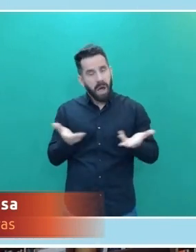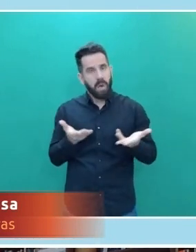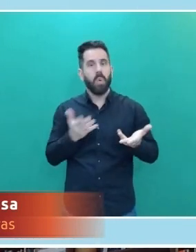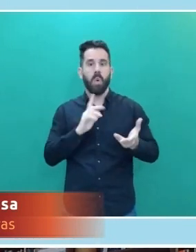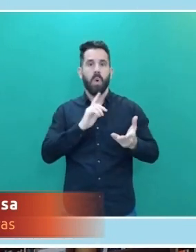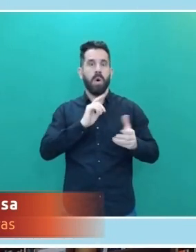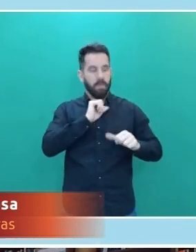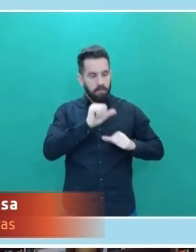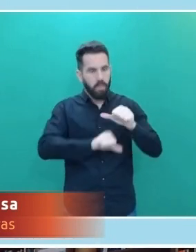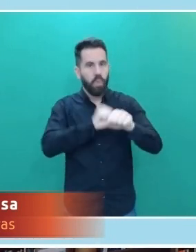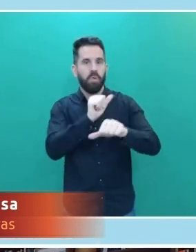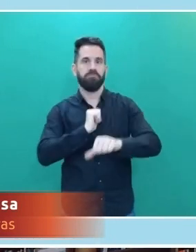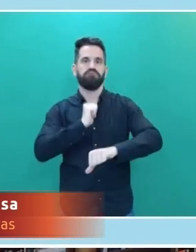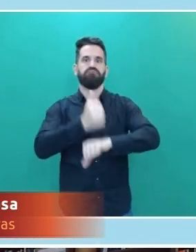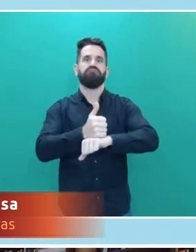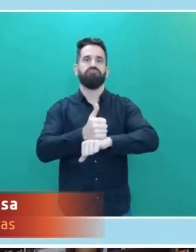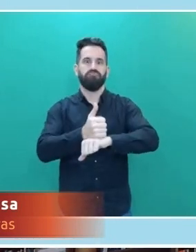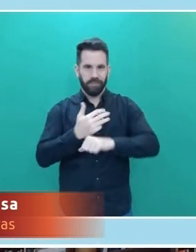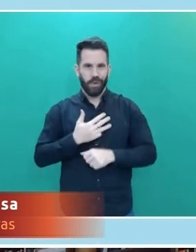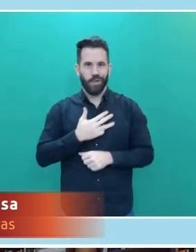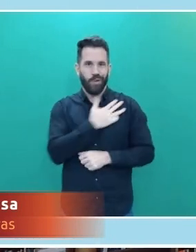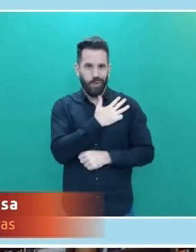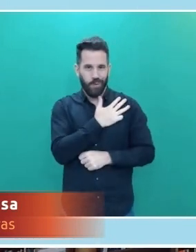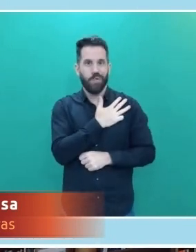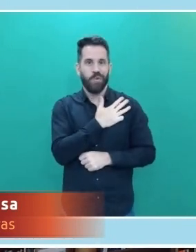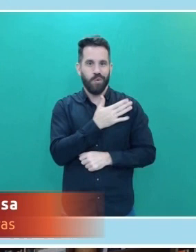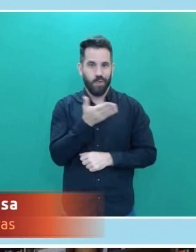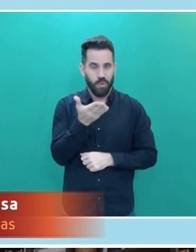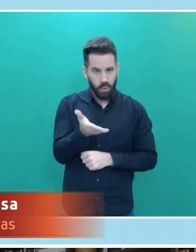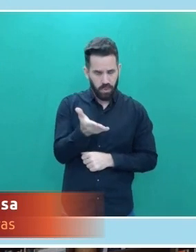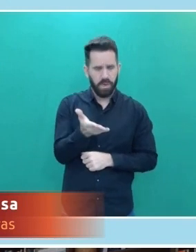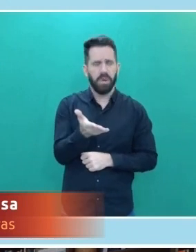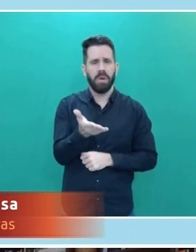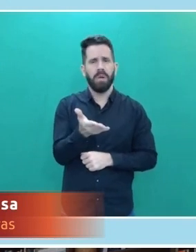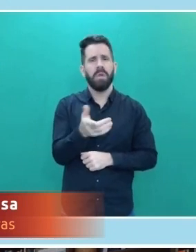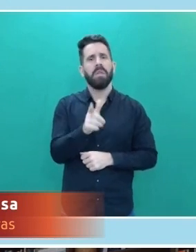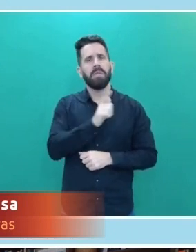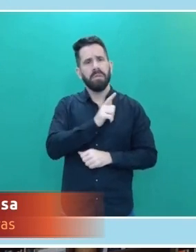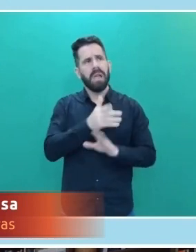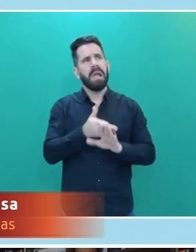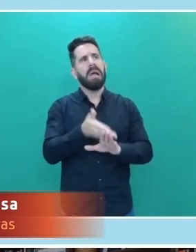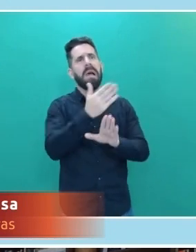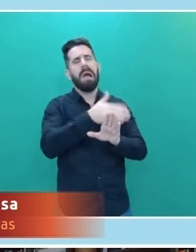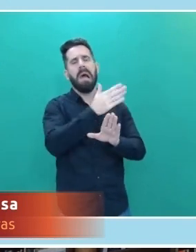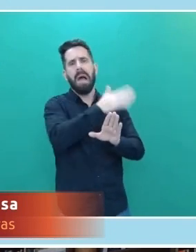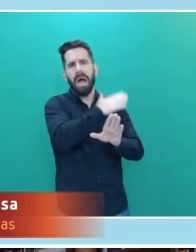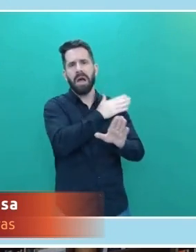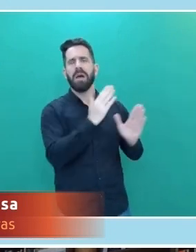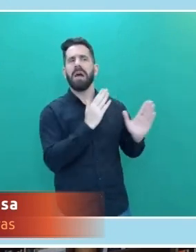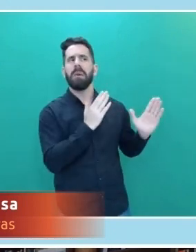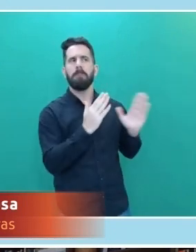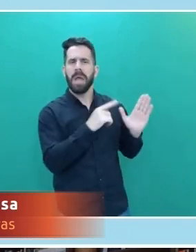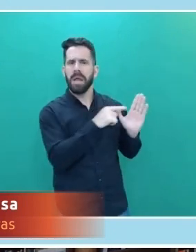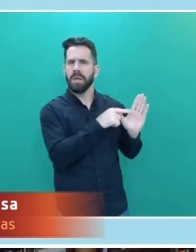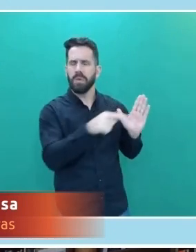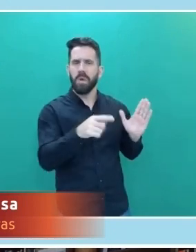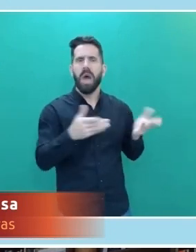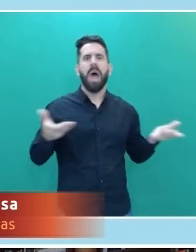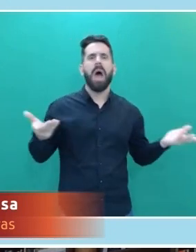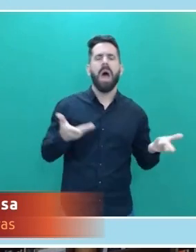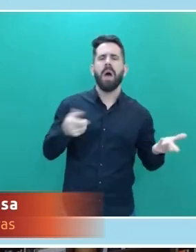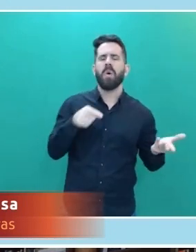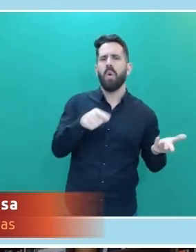com a posse do presidente Lula em relação ao que havia sido feito nos últimos anos. Como é que a gente pode interpretar isso?